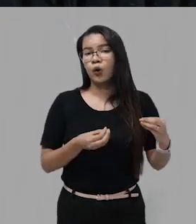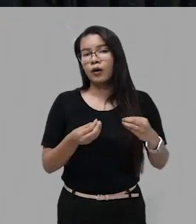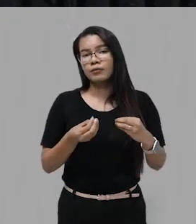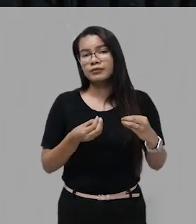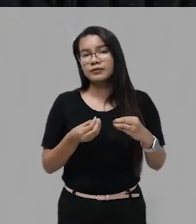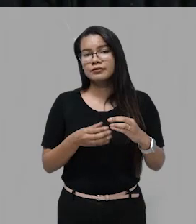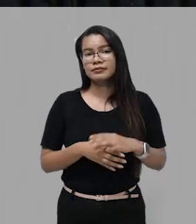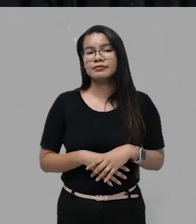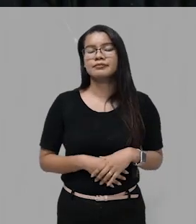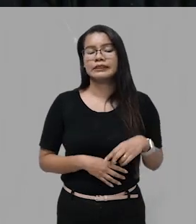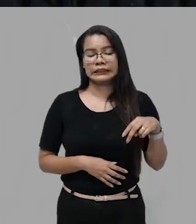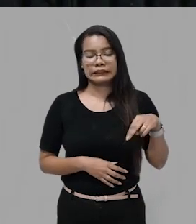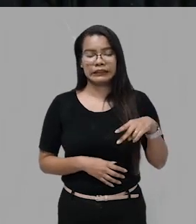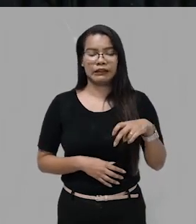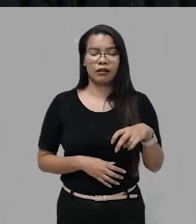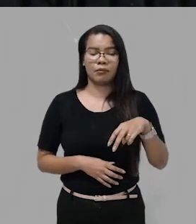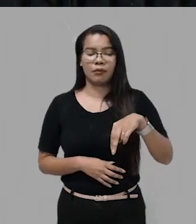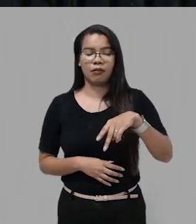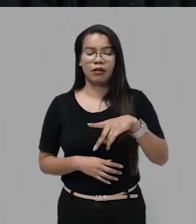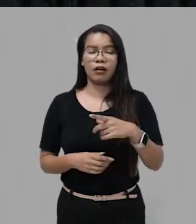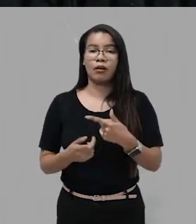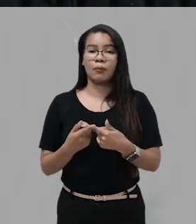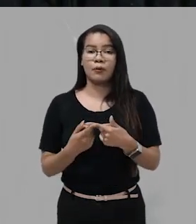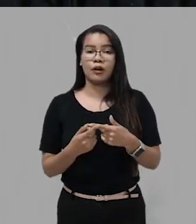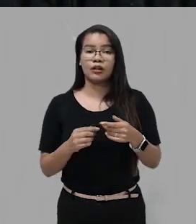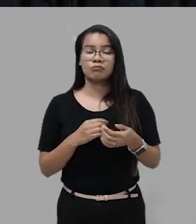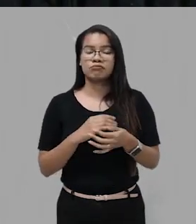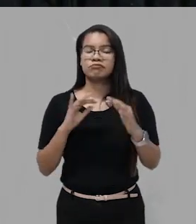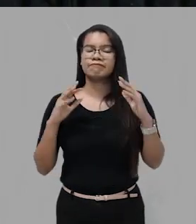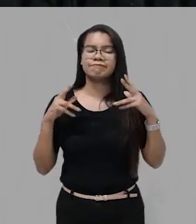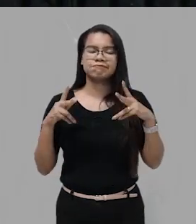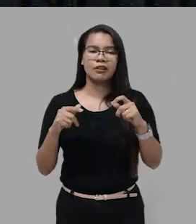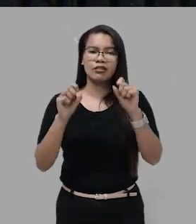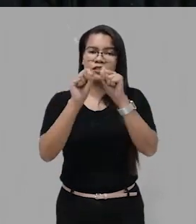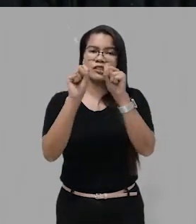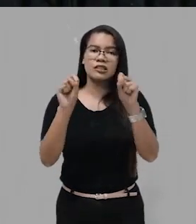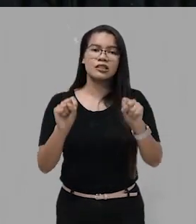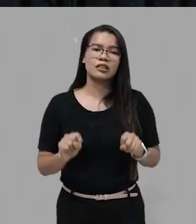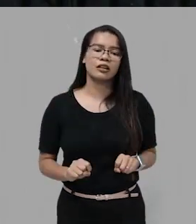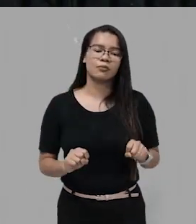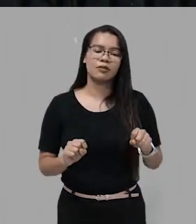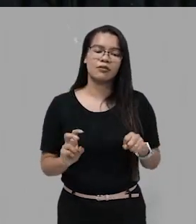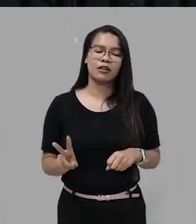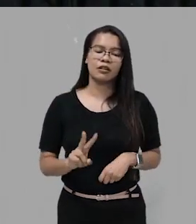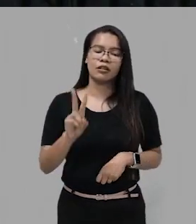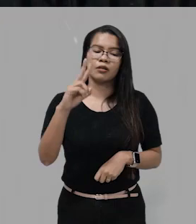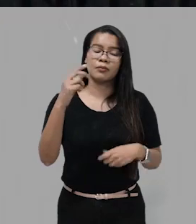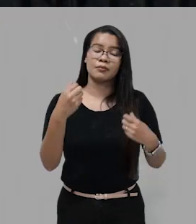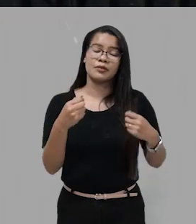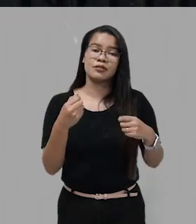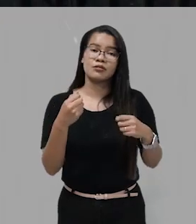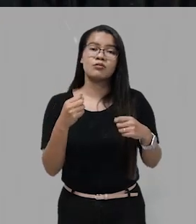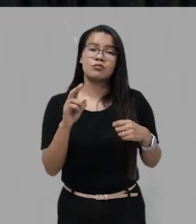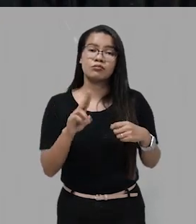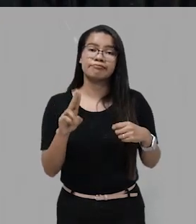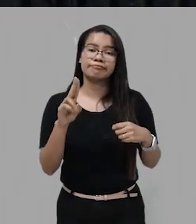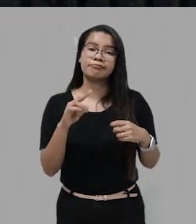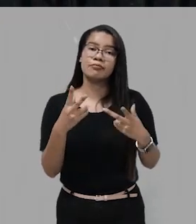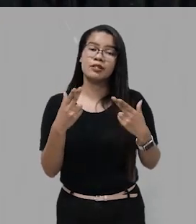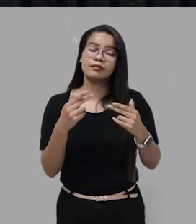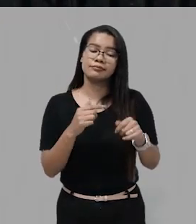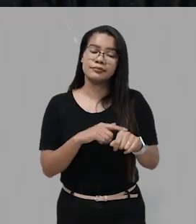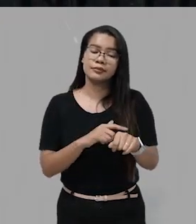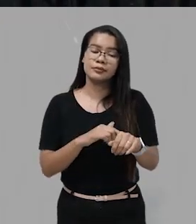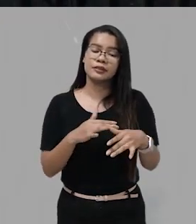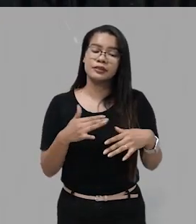Cambaleando, porque depende de uma série de fatores, uma série de sistemas tem que estar interligados, funcionando ao mesmo tempo. Então ela está